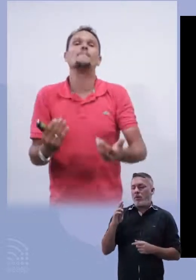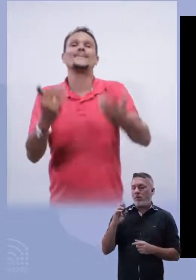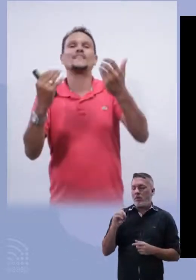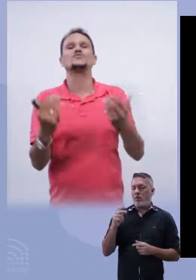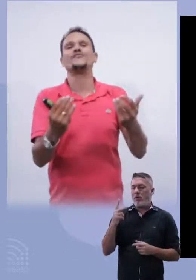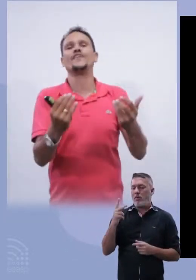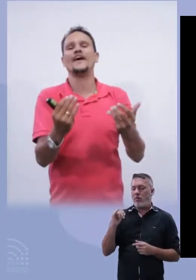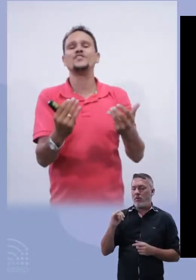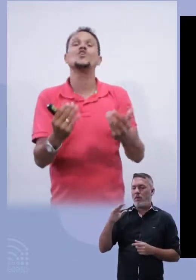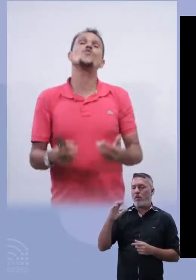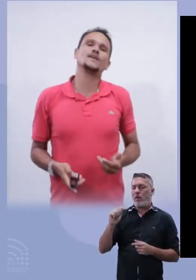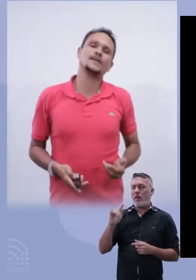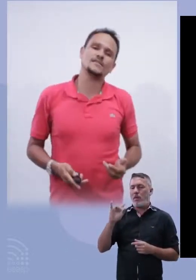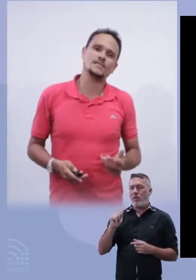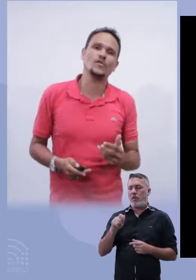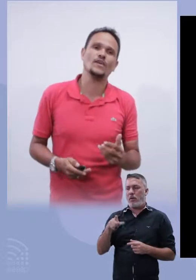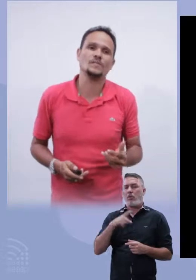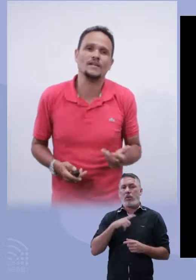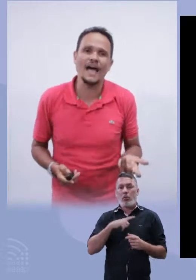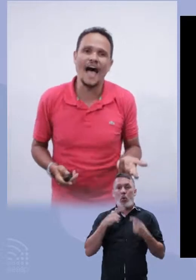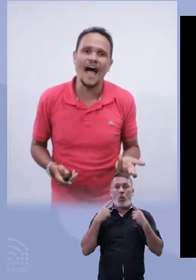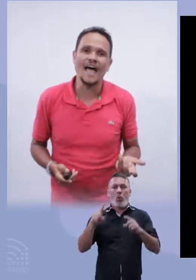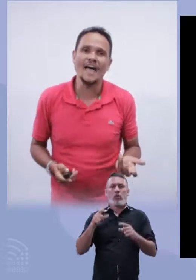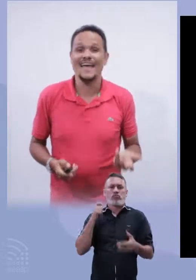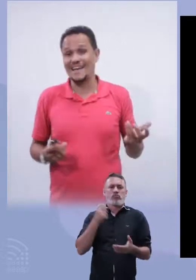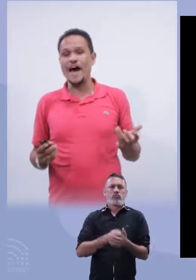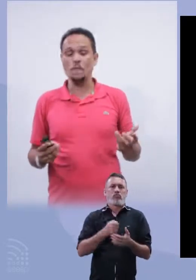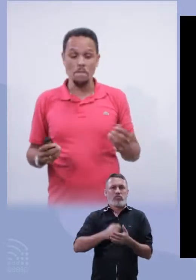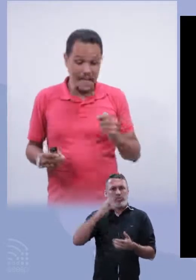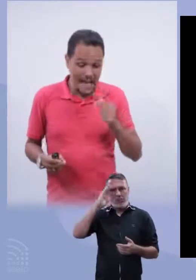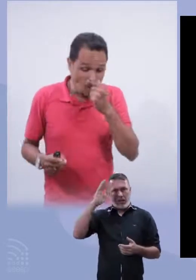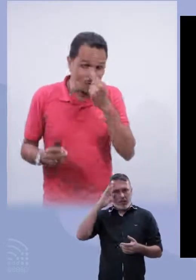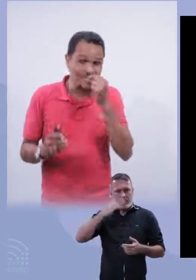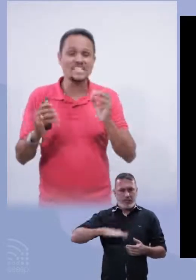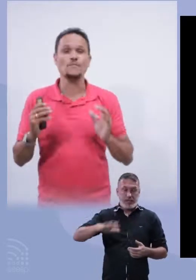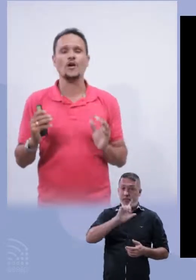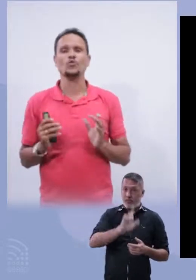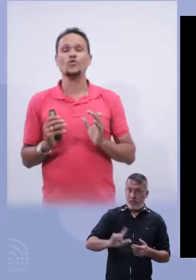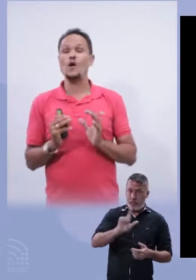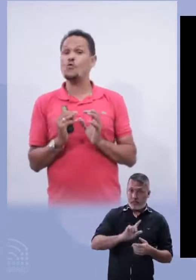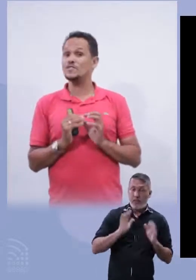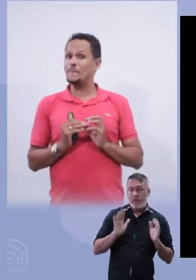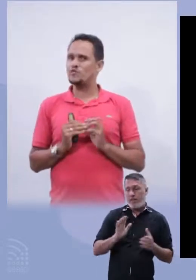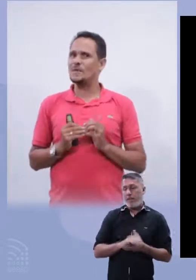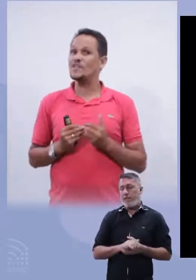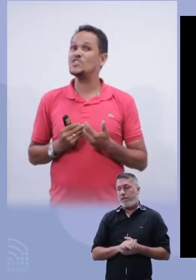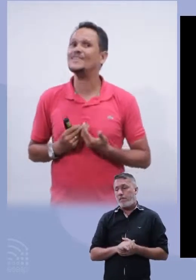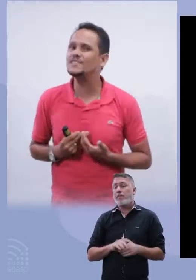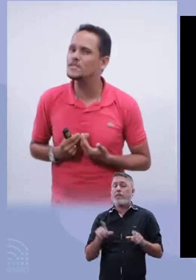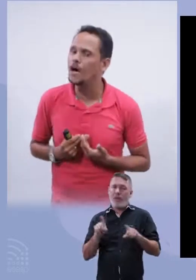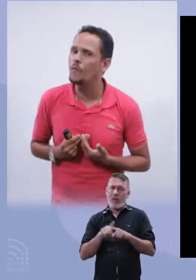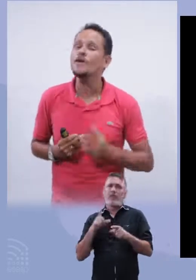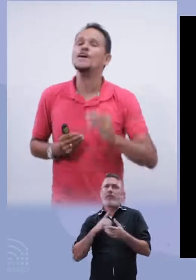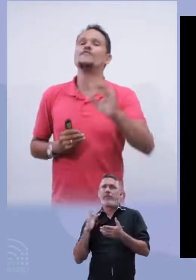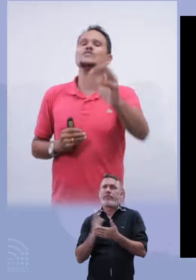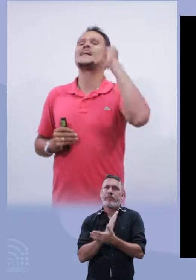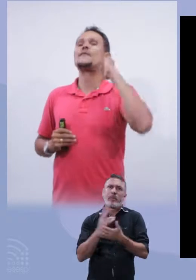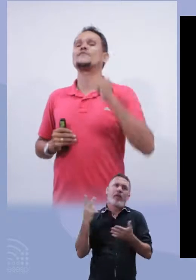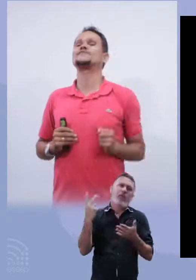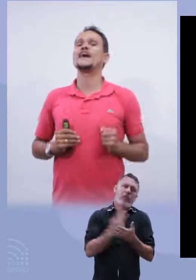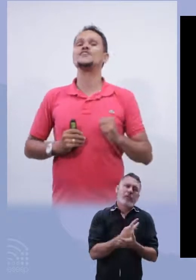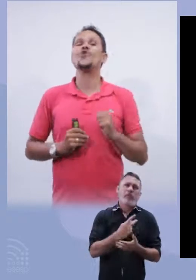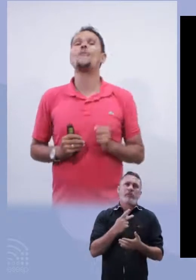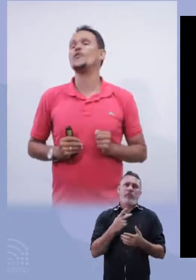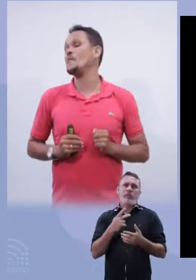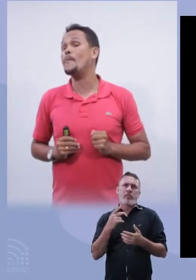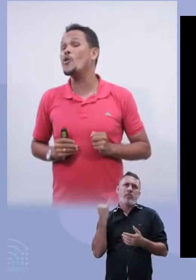tropicalismo, batendo de frente contra a questão do regime militar. É claro. Acontece, meu aluno, que alguns episódios também chamam atenção. Vou destacar